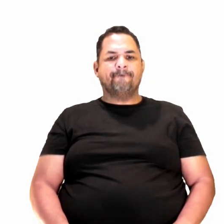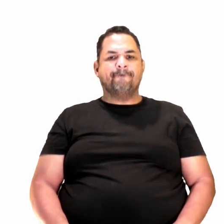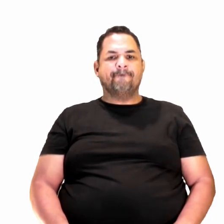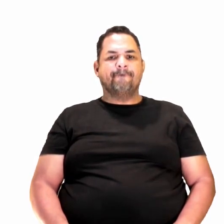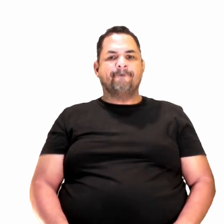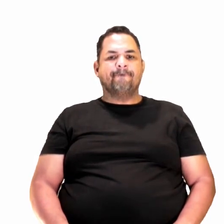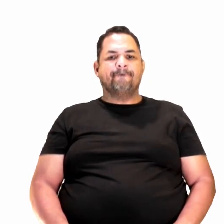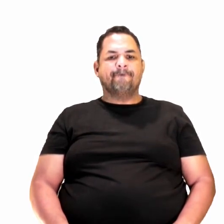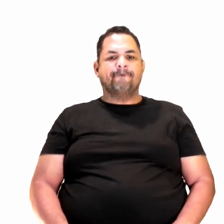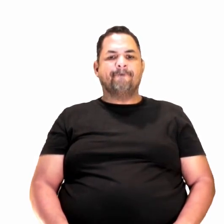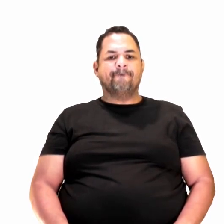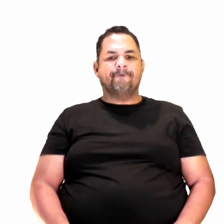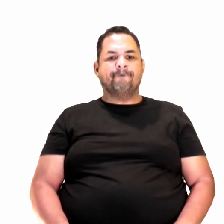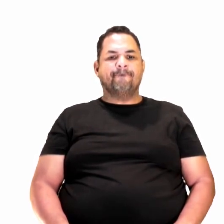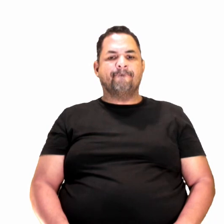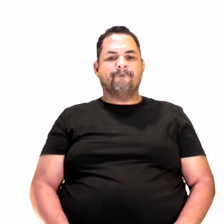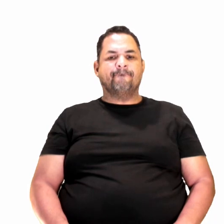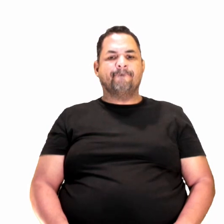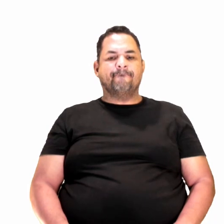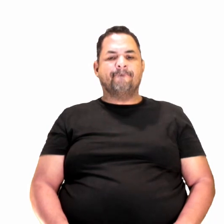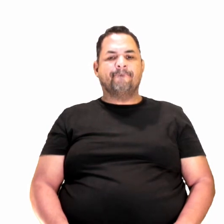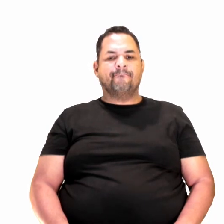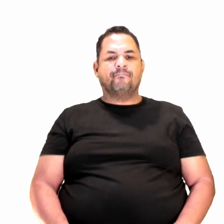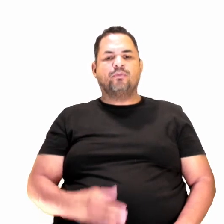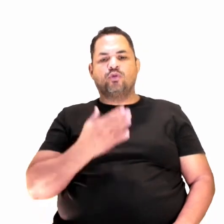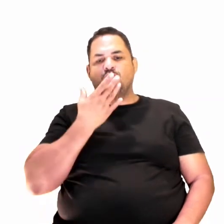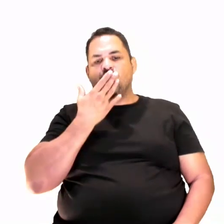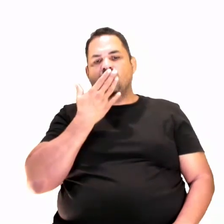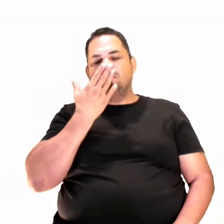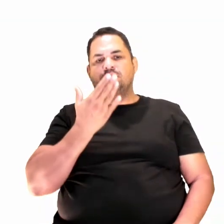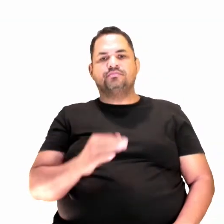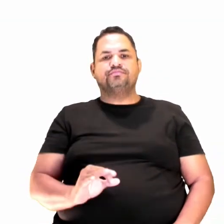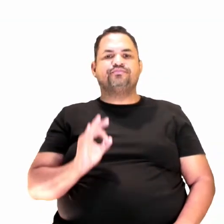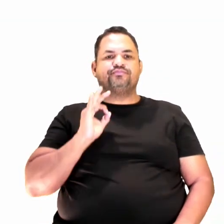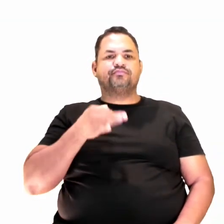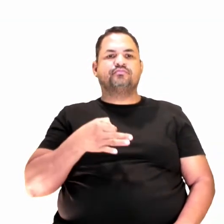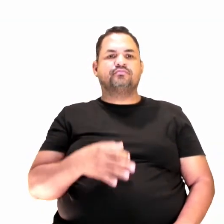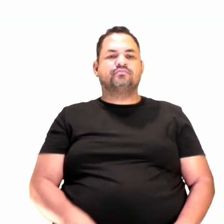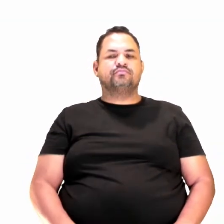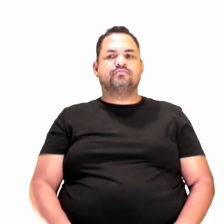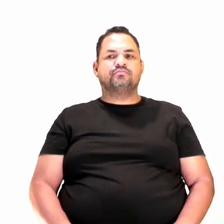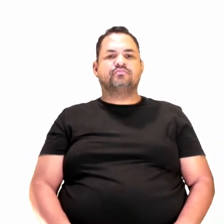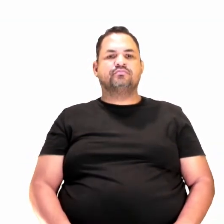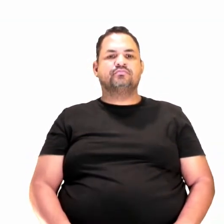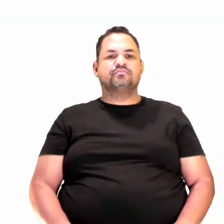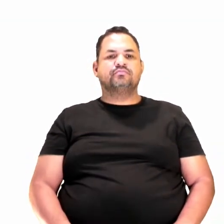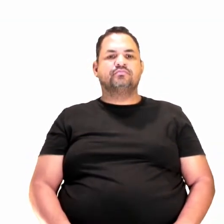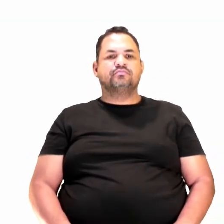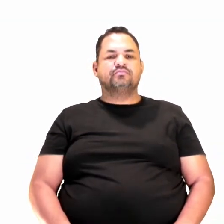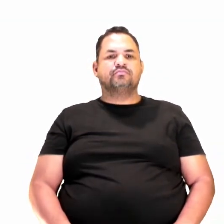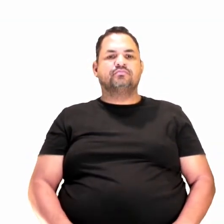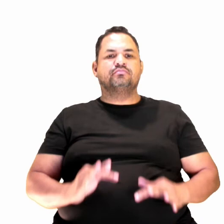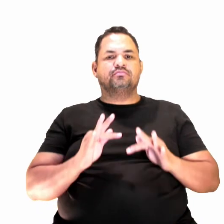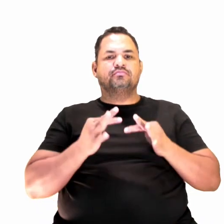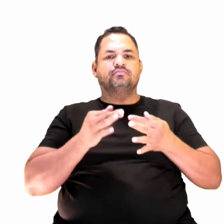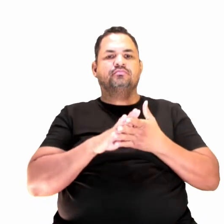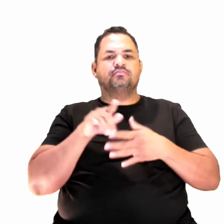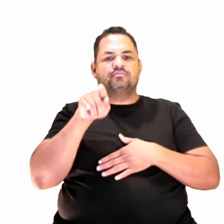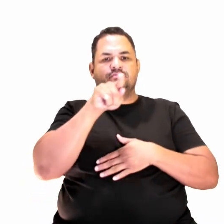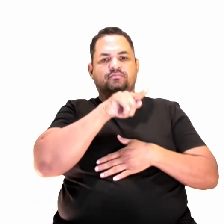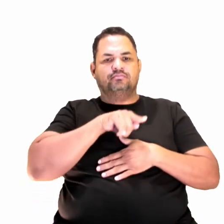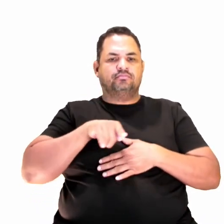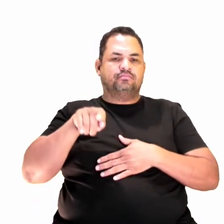charmoso é bonito também. Temos aí, escrever pessoas é bem fácil quando sabemos as características marcantes